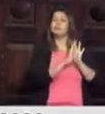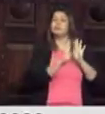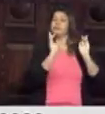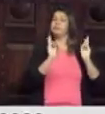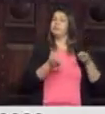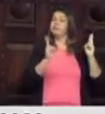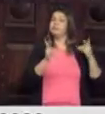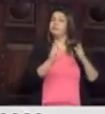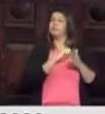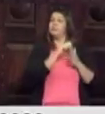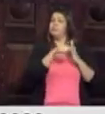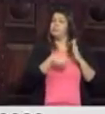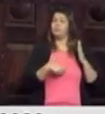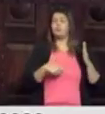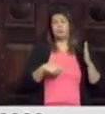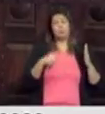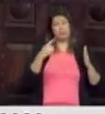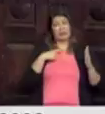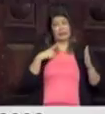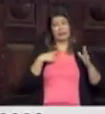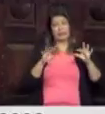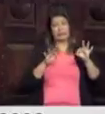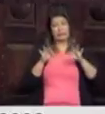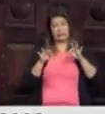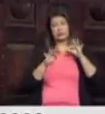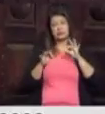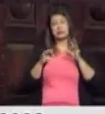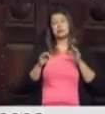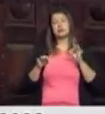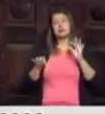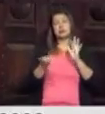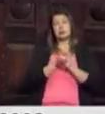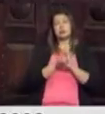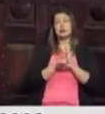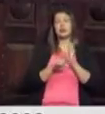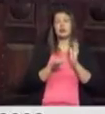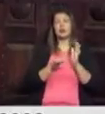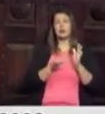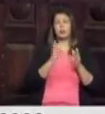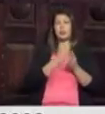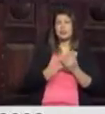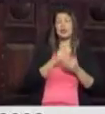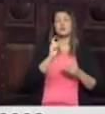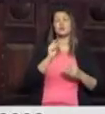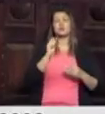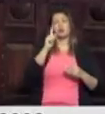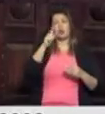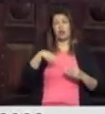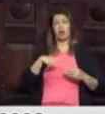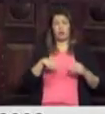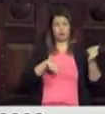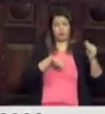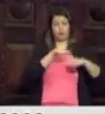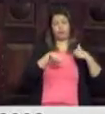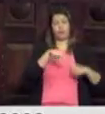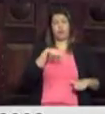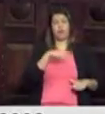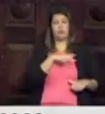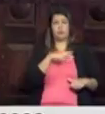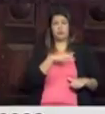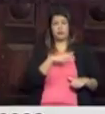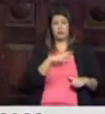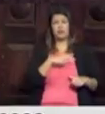de concessão à iniciativa privada, um processo que foi extremamente mal elaborado pelo Estado do Rio de